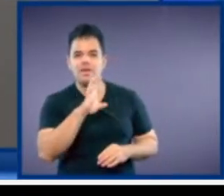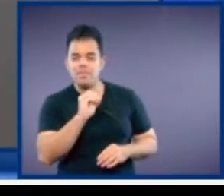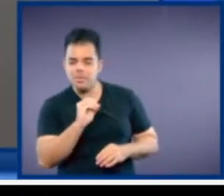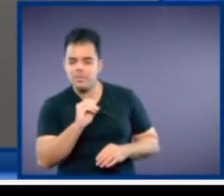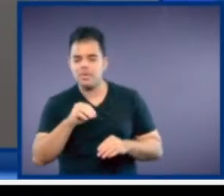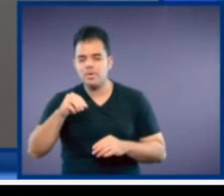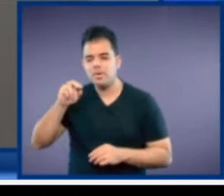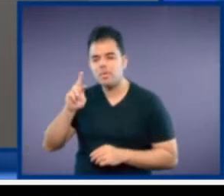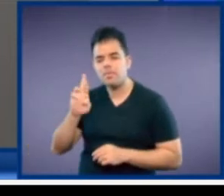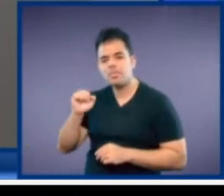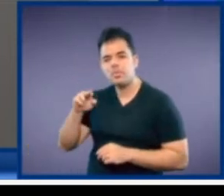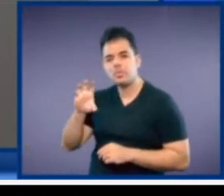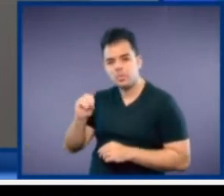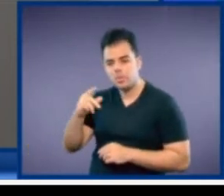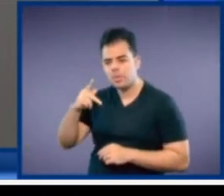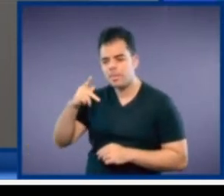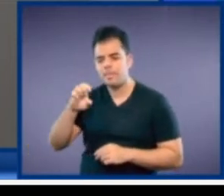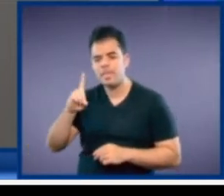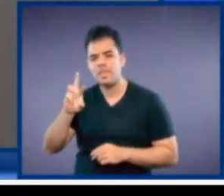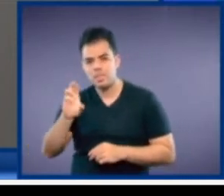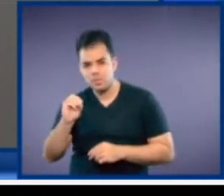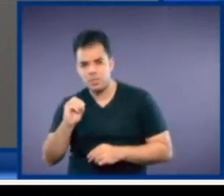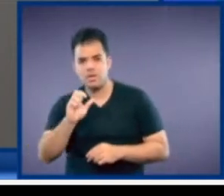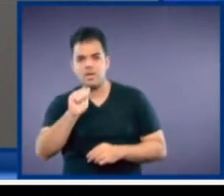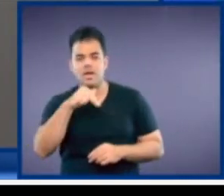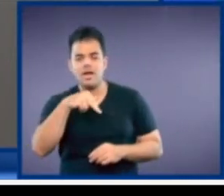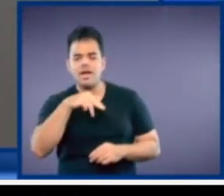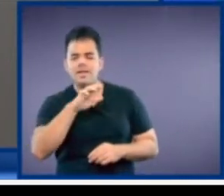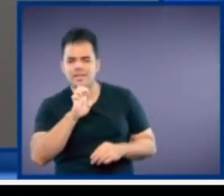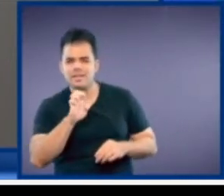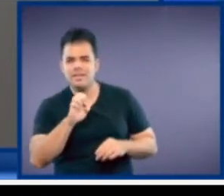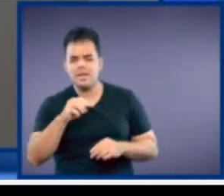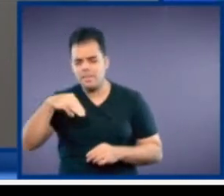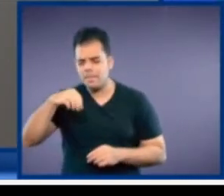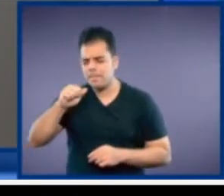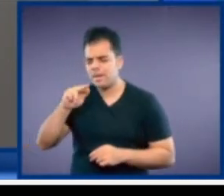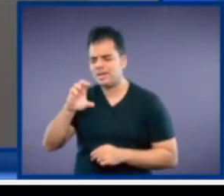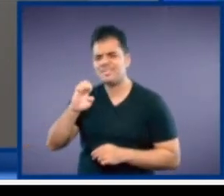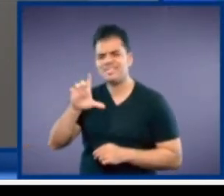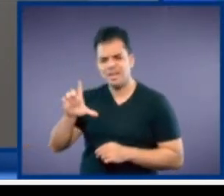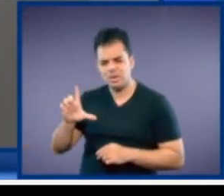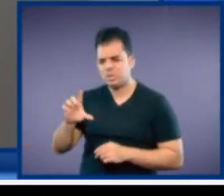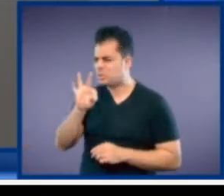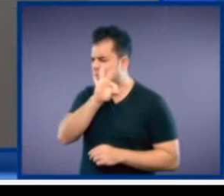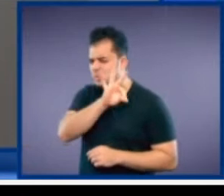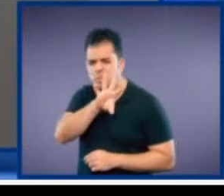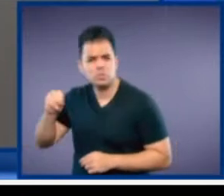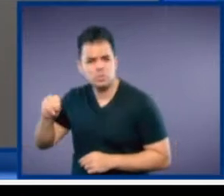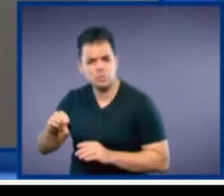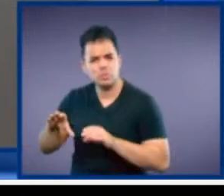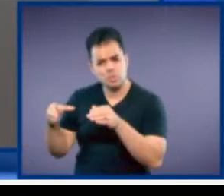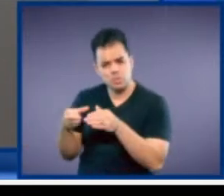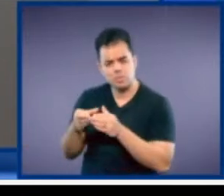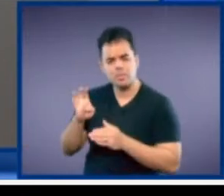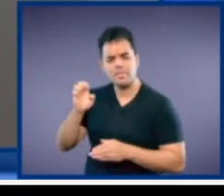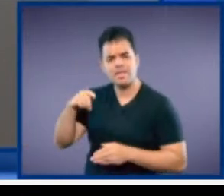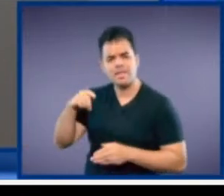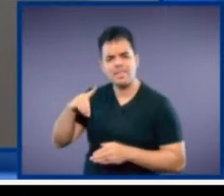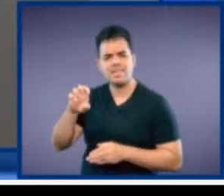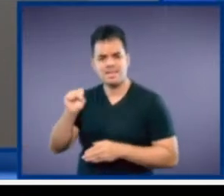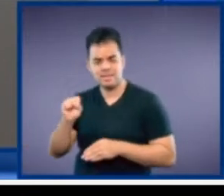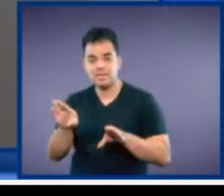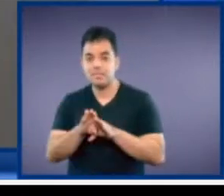Capelupi, ao Marcel, à Anne, todos os demais membros do BNDES, Ministério da